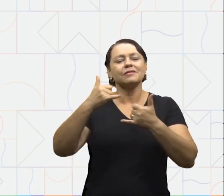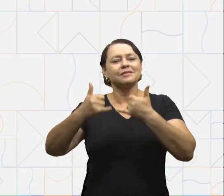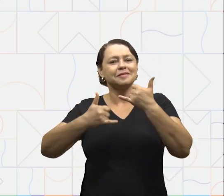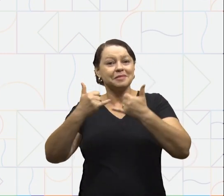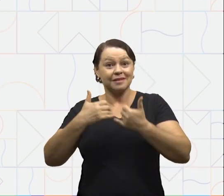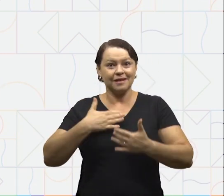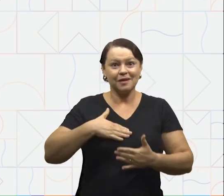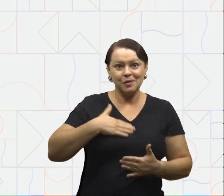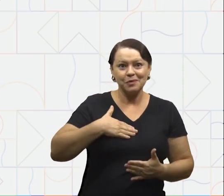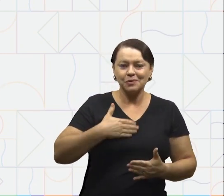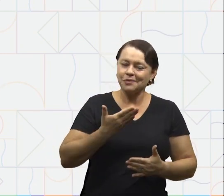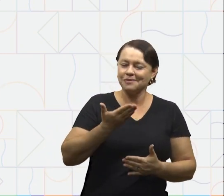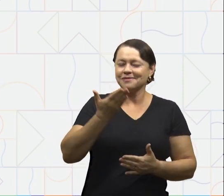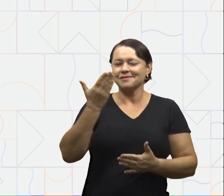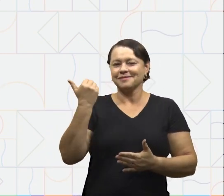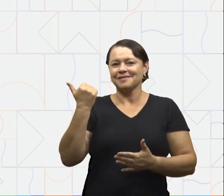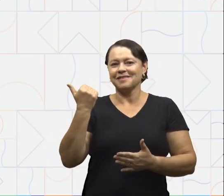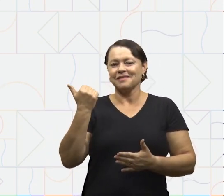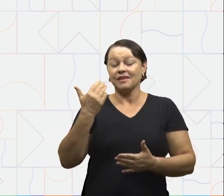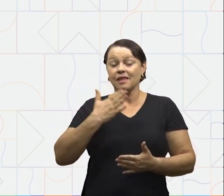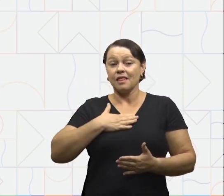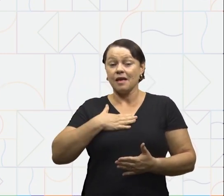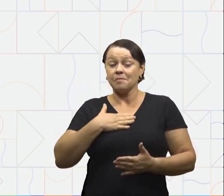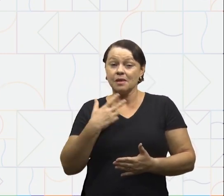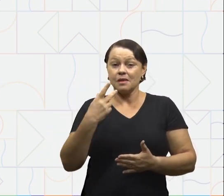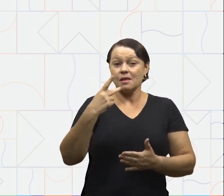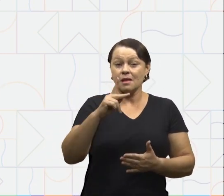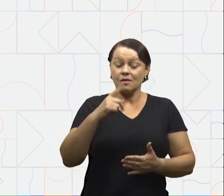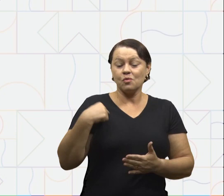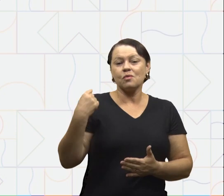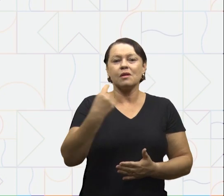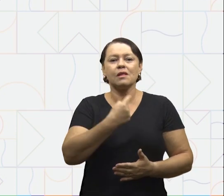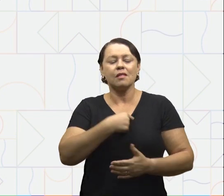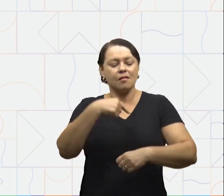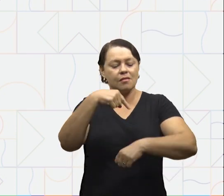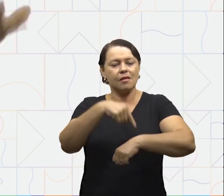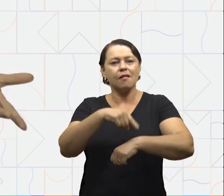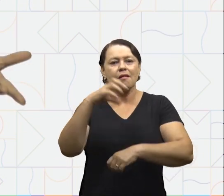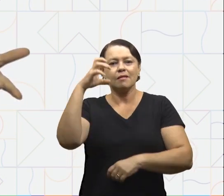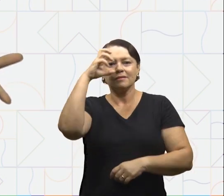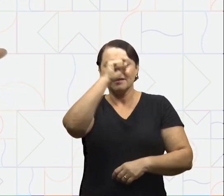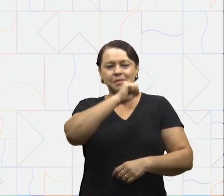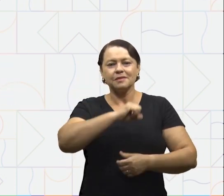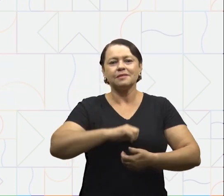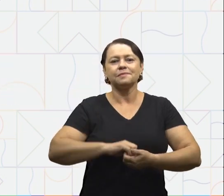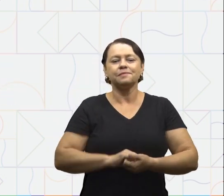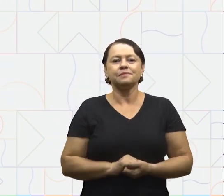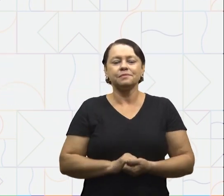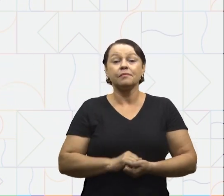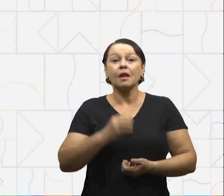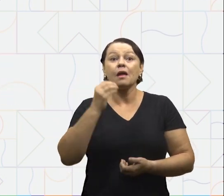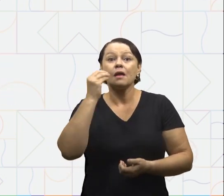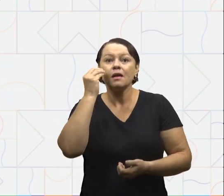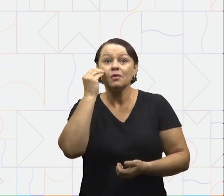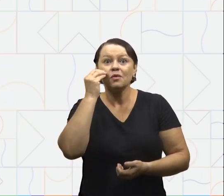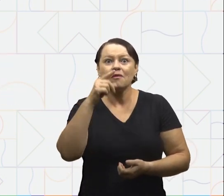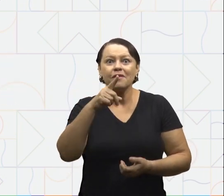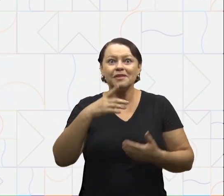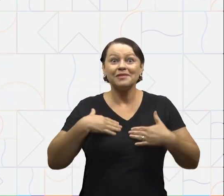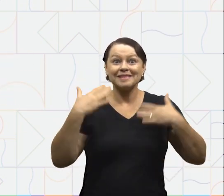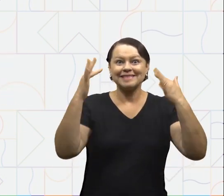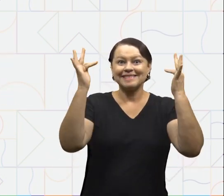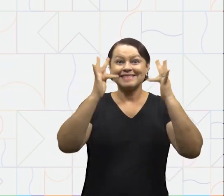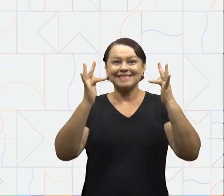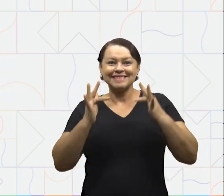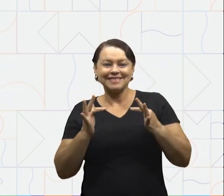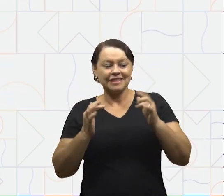jogos e brincadeiras. Gostou? Então vem comigo na minha, na sua, na nossa hora de aprender. Estou vendo daqui que você